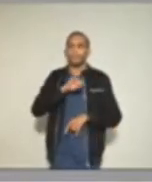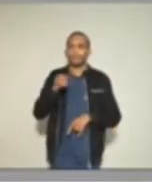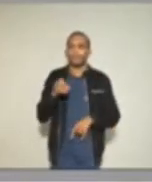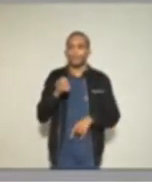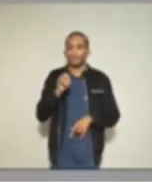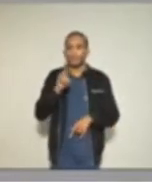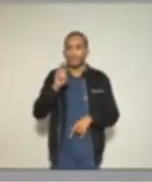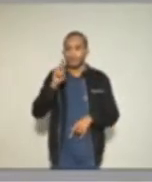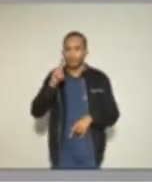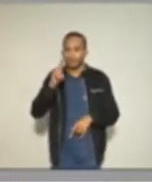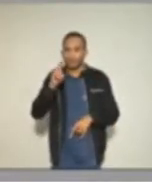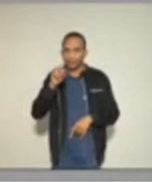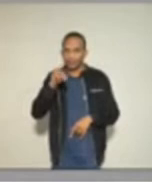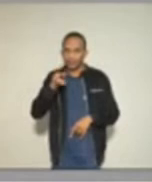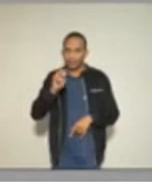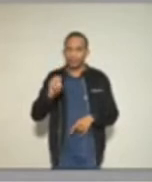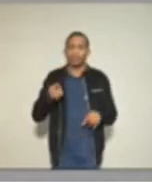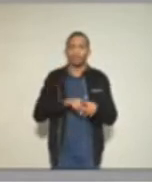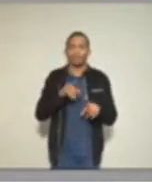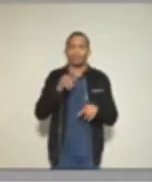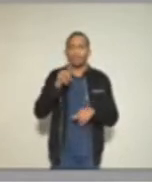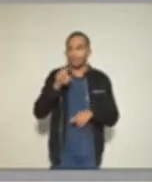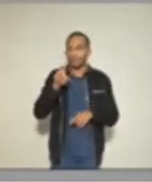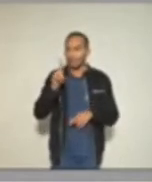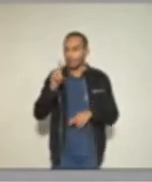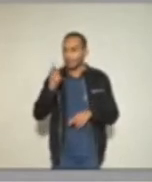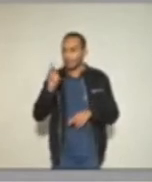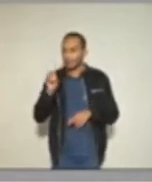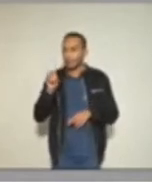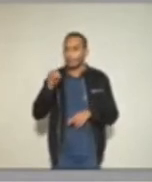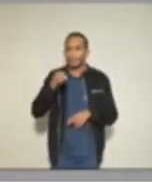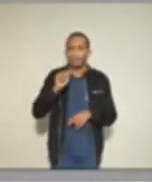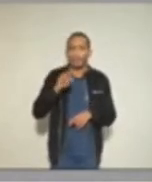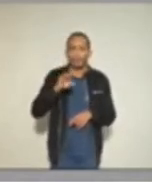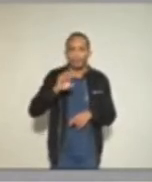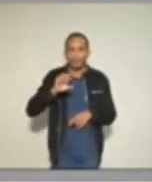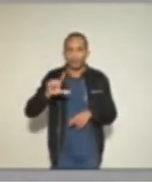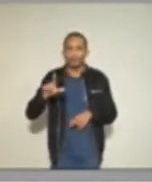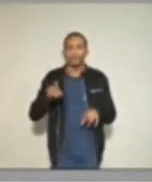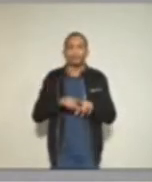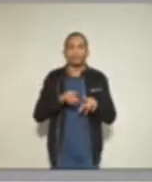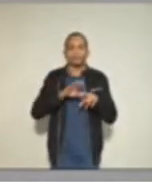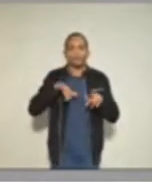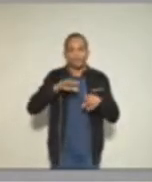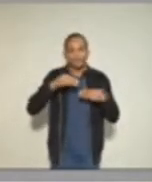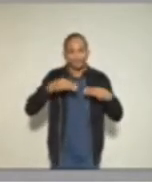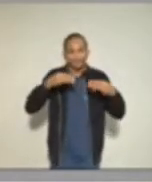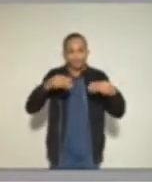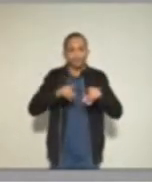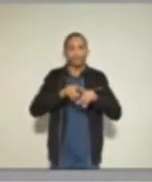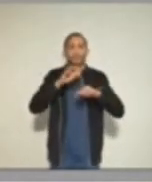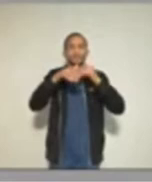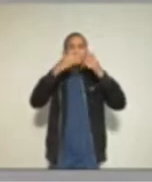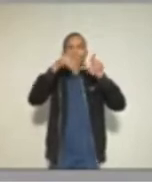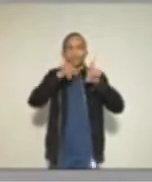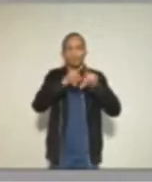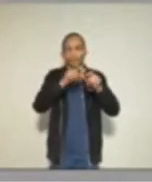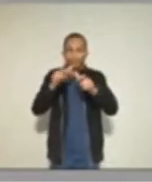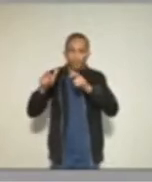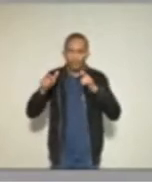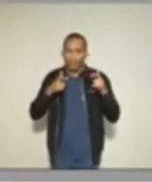Giordano, do Pedro Maranhão, que é o secretário nacional de saneamento do Ministério do Desenvolvimento